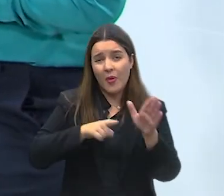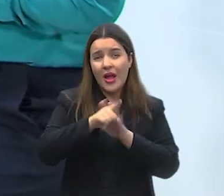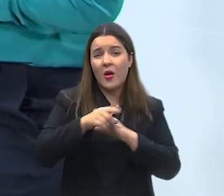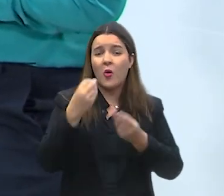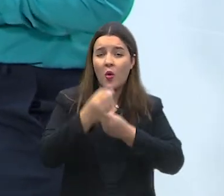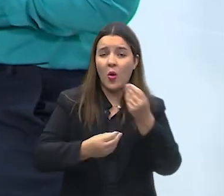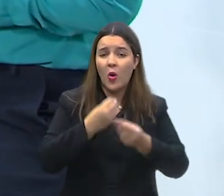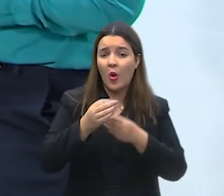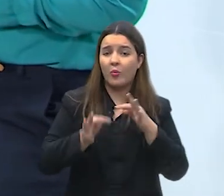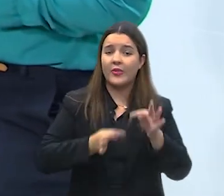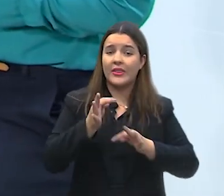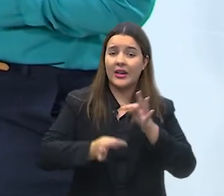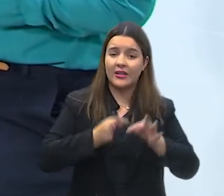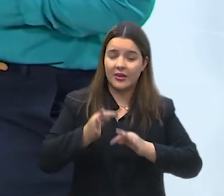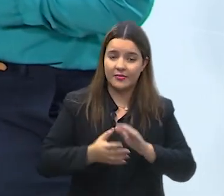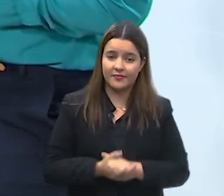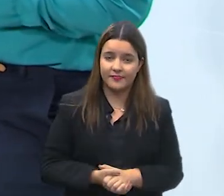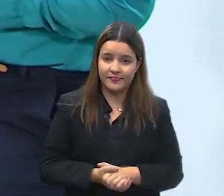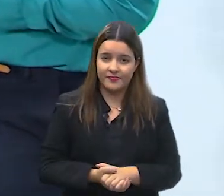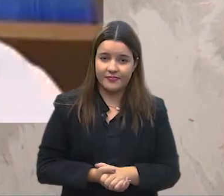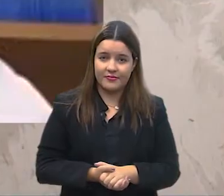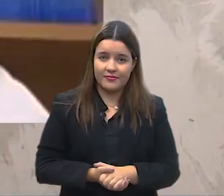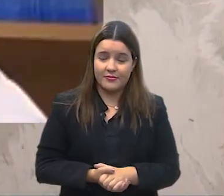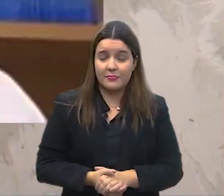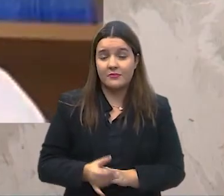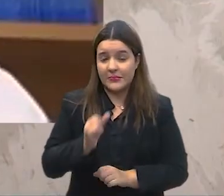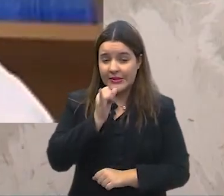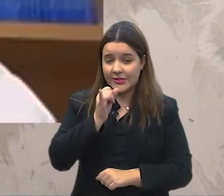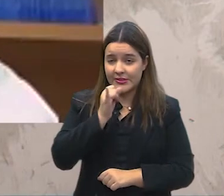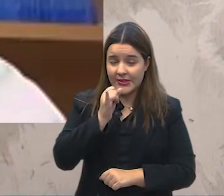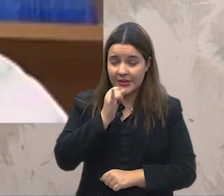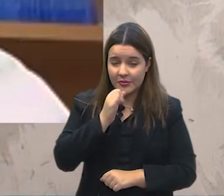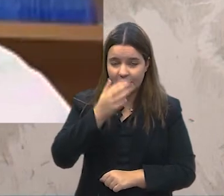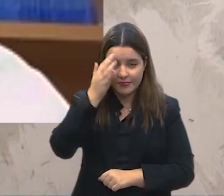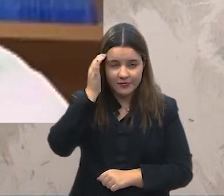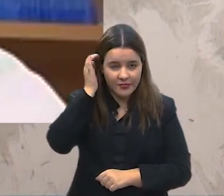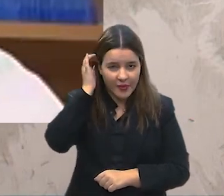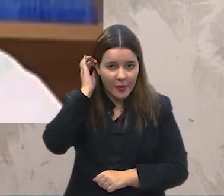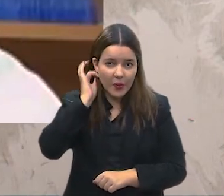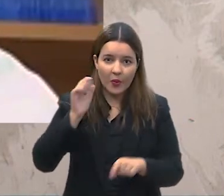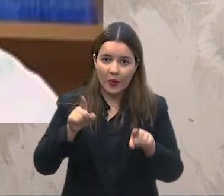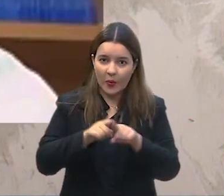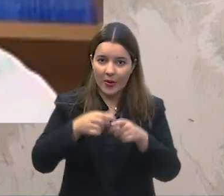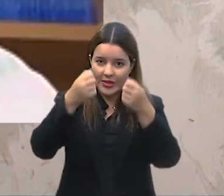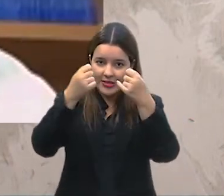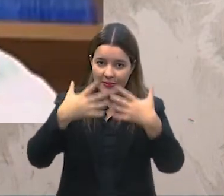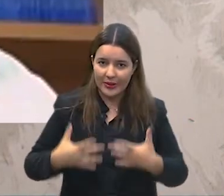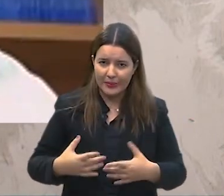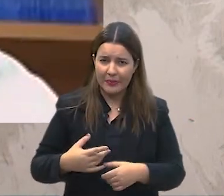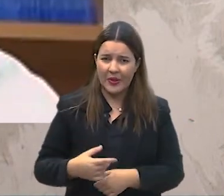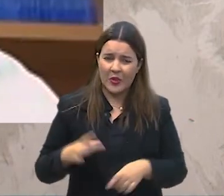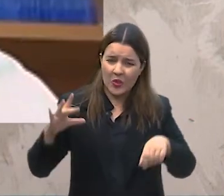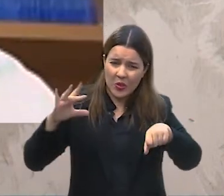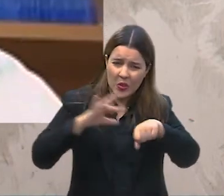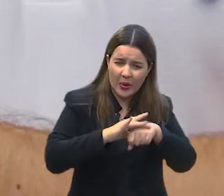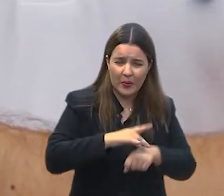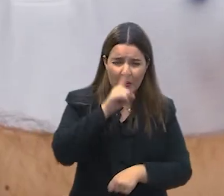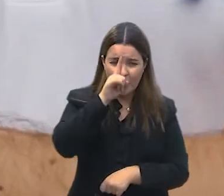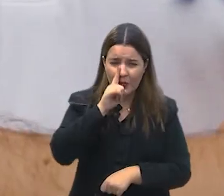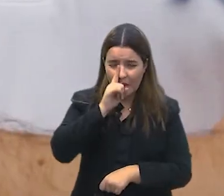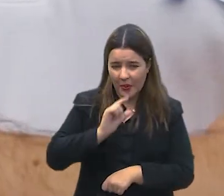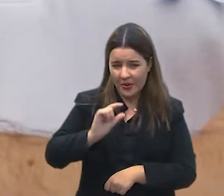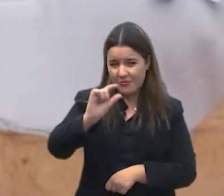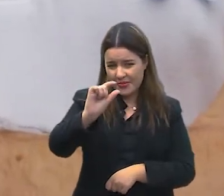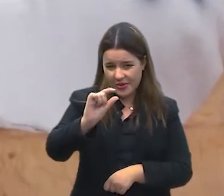né? Veja, se a gente considerar, como eu falei, uma doença de baixa agressividade, de